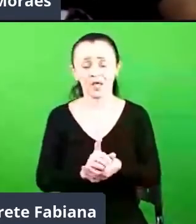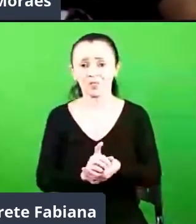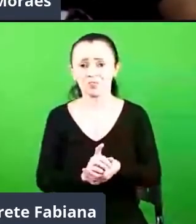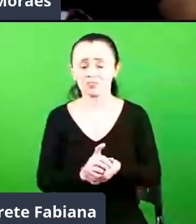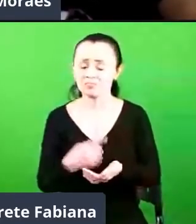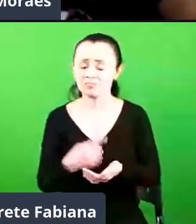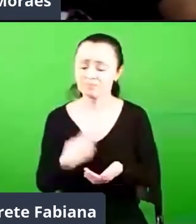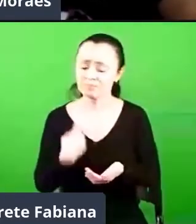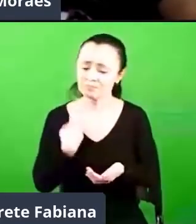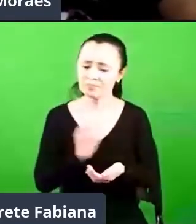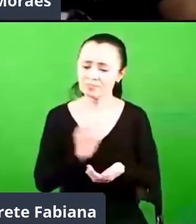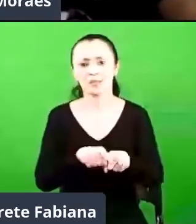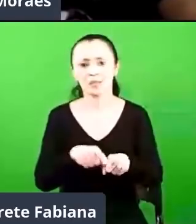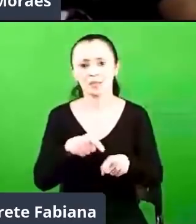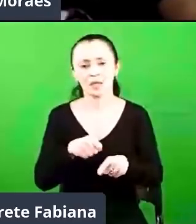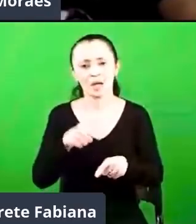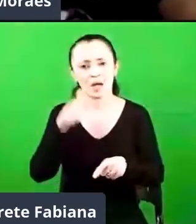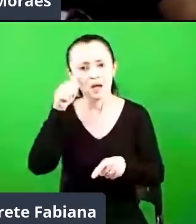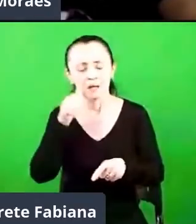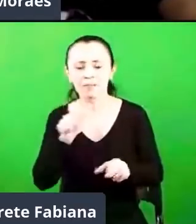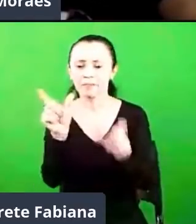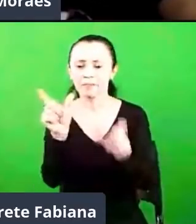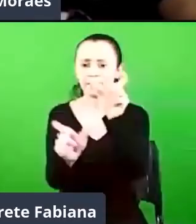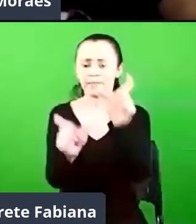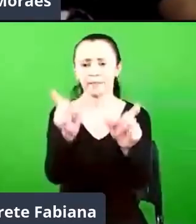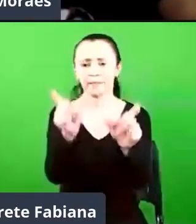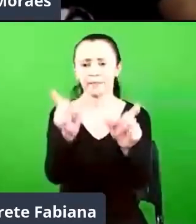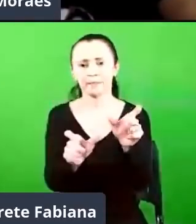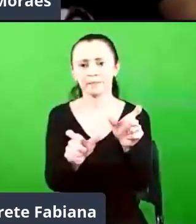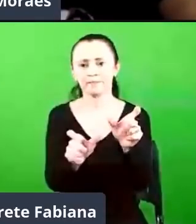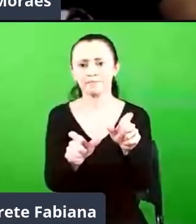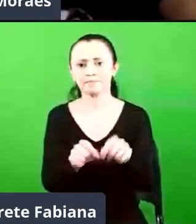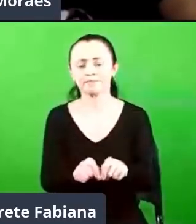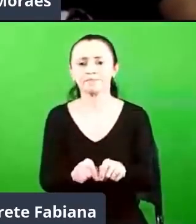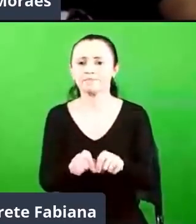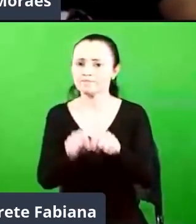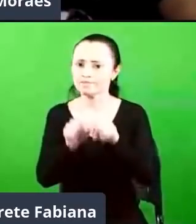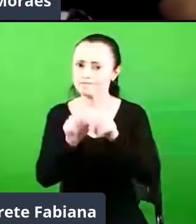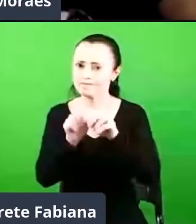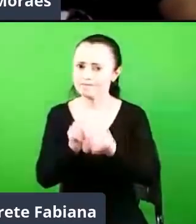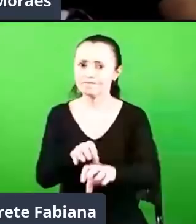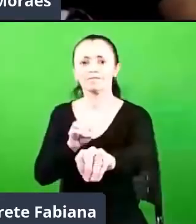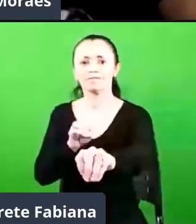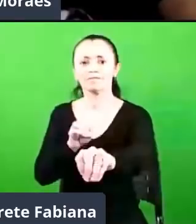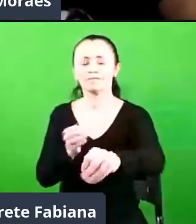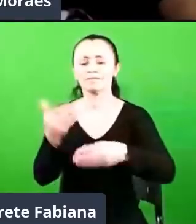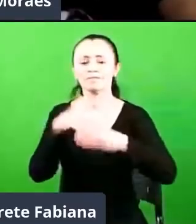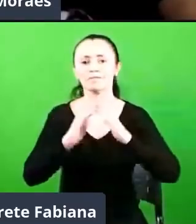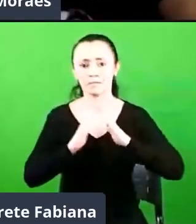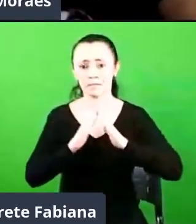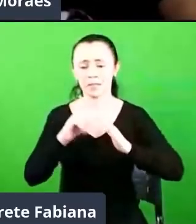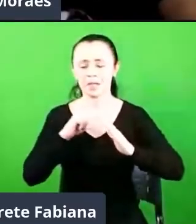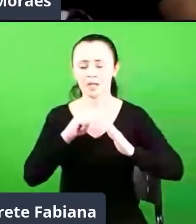mulher, além de estar assumindo o ensino remoto na sua casa, ela tem filho, tem casa, tem